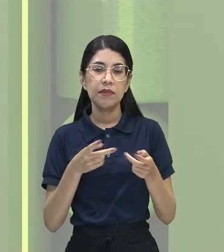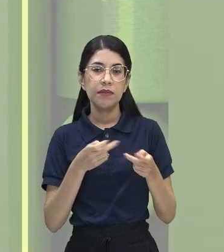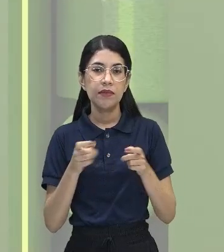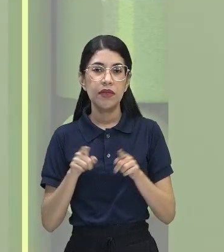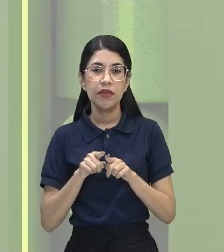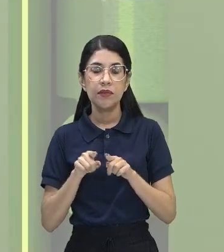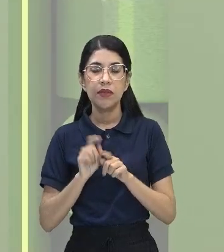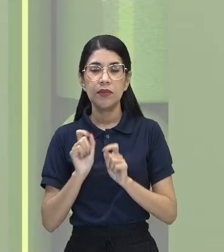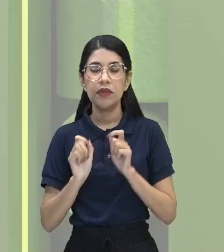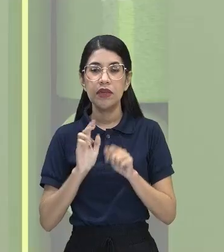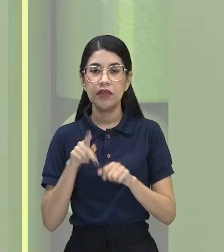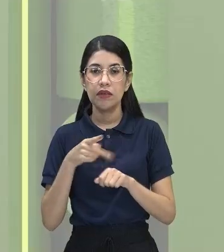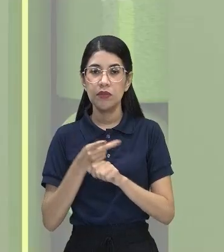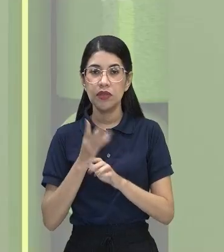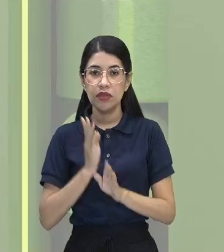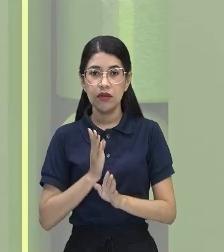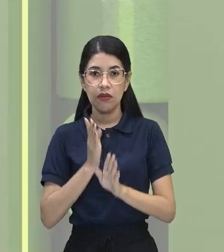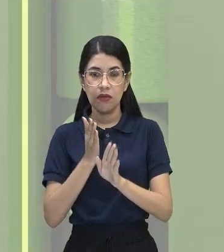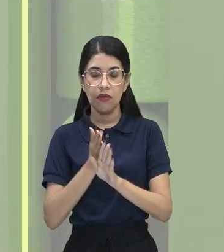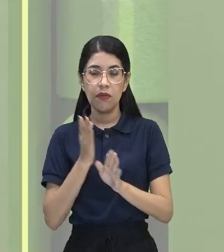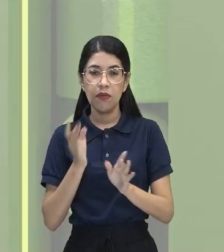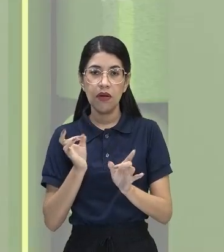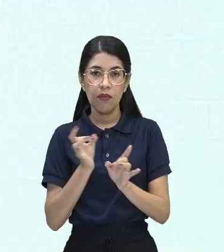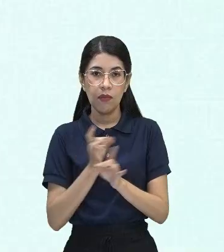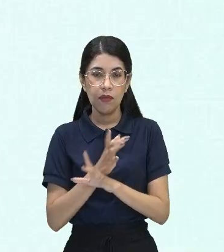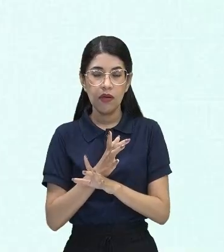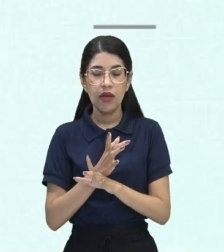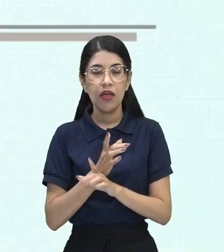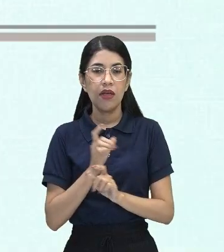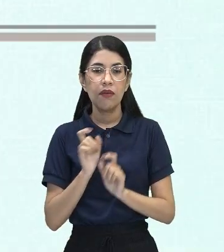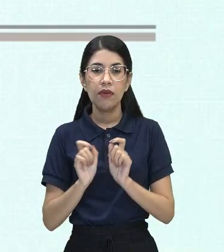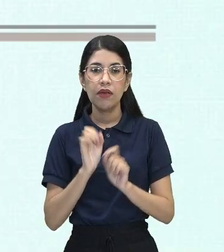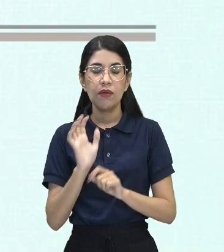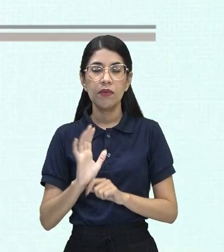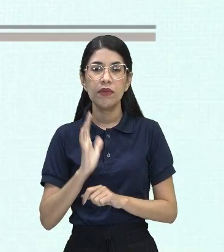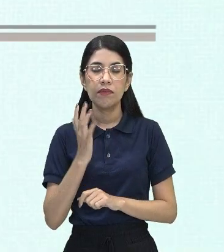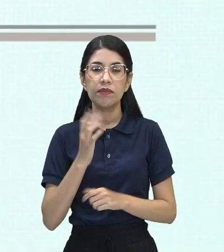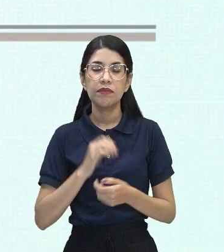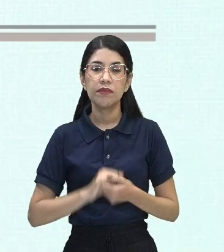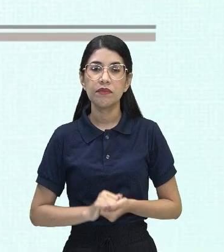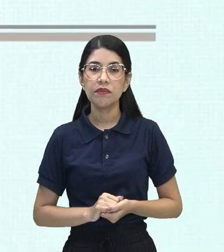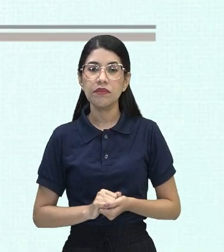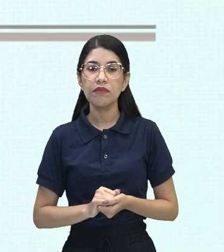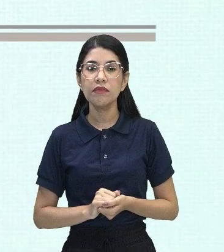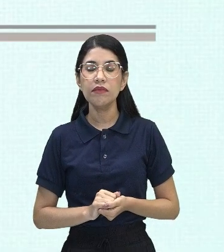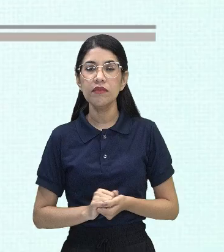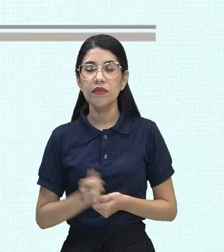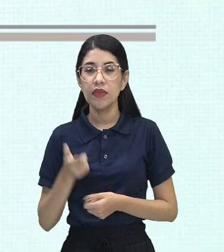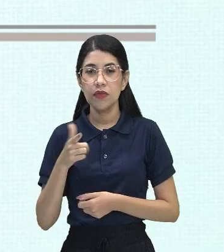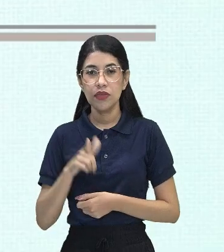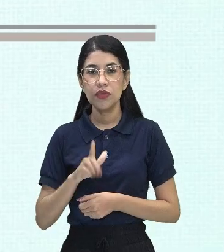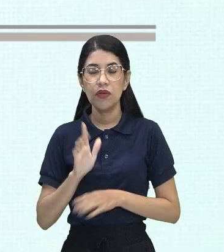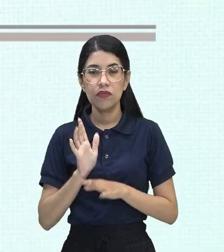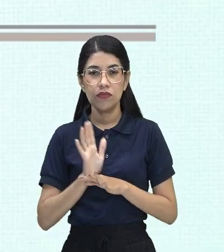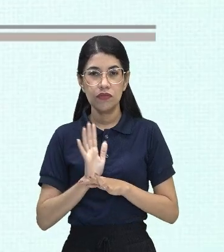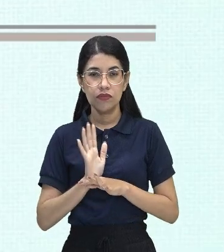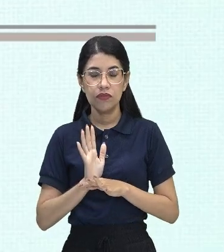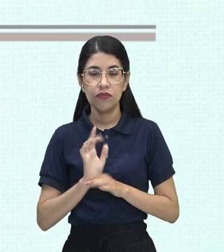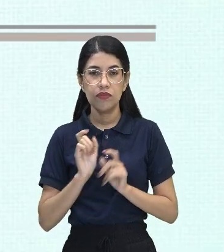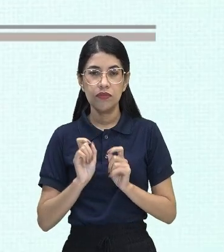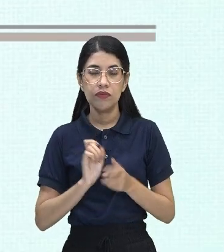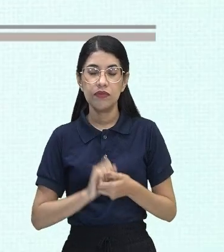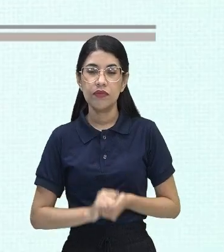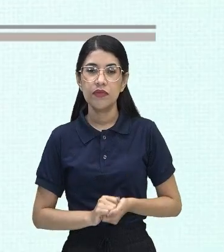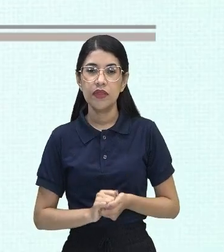encontro, a interferência acontece só no encontro. Depois que acontece o encontro, a gente vai ver de novo, as ondas,